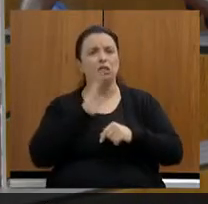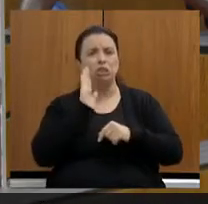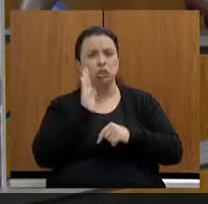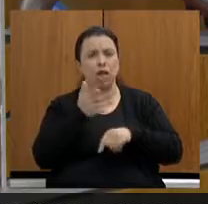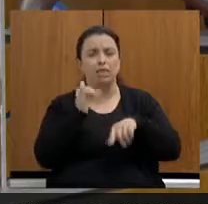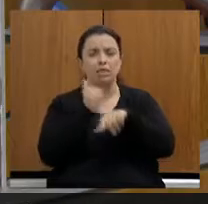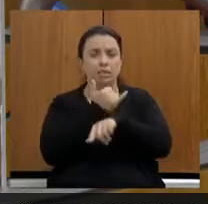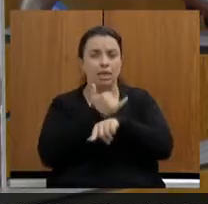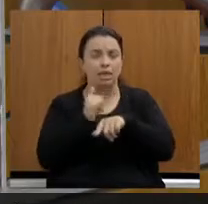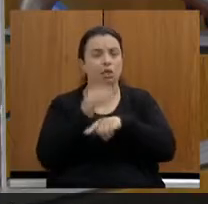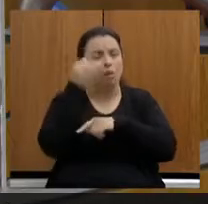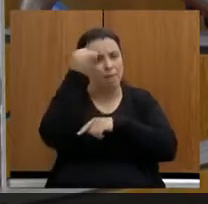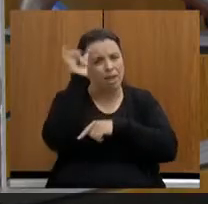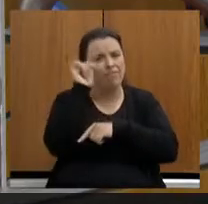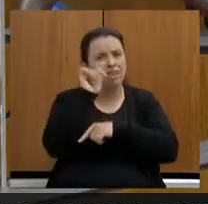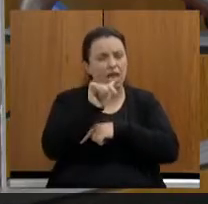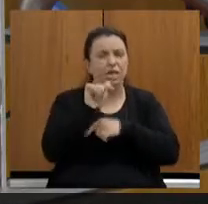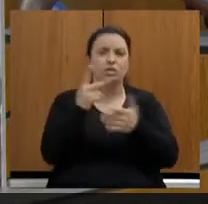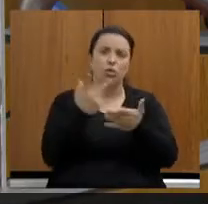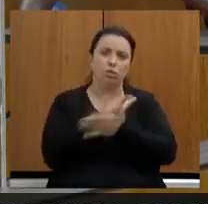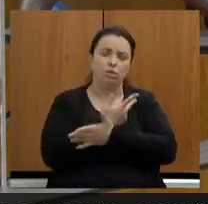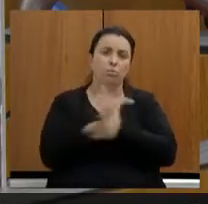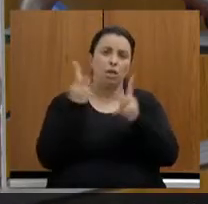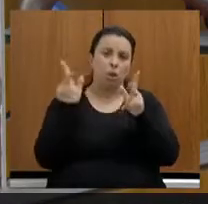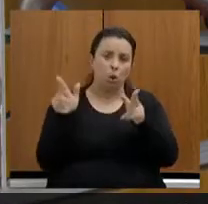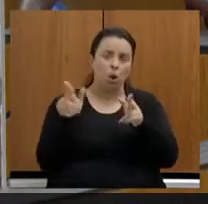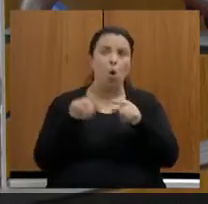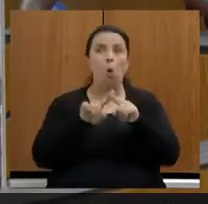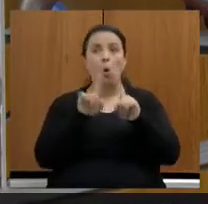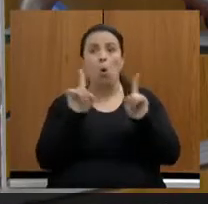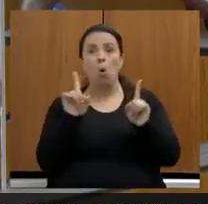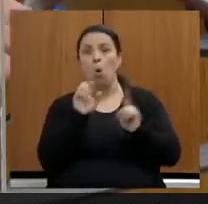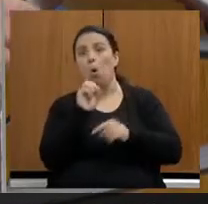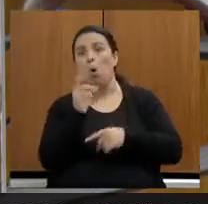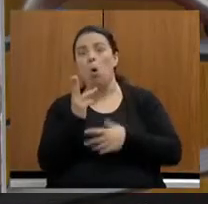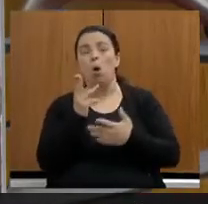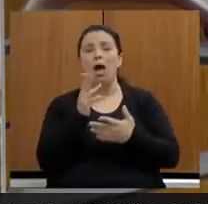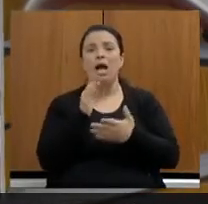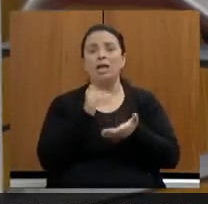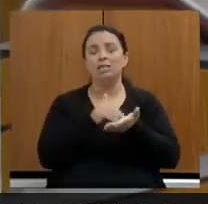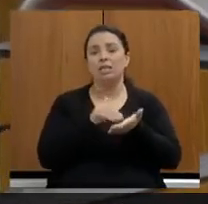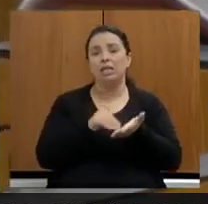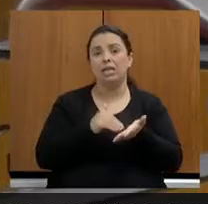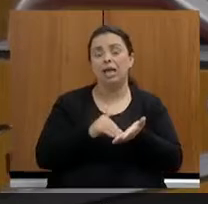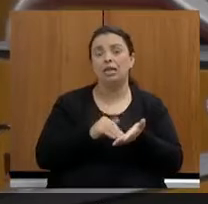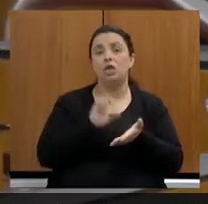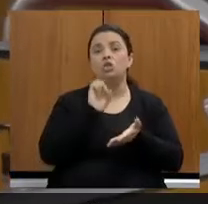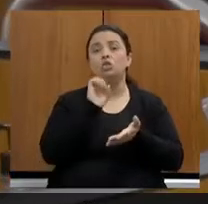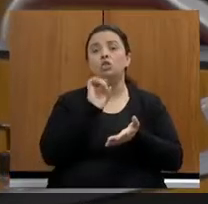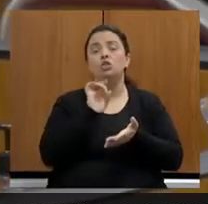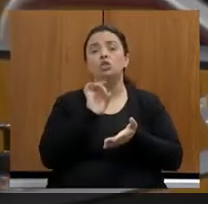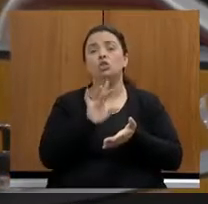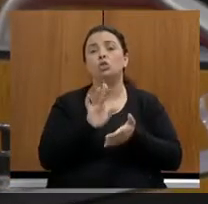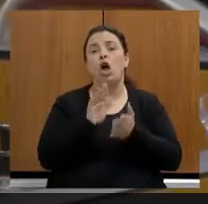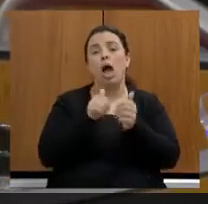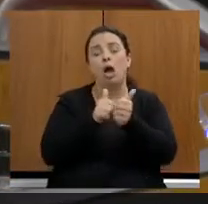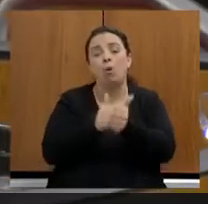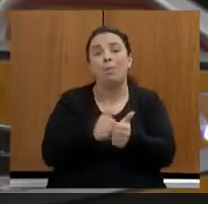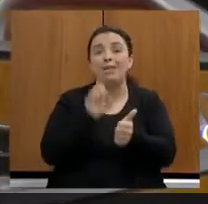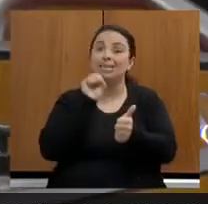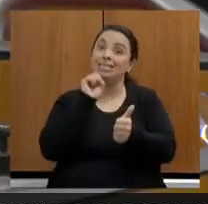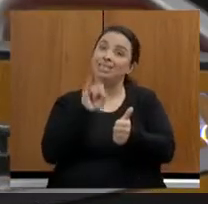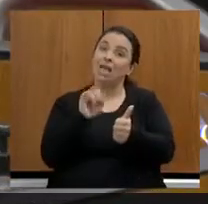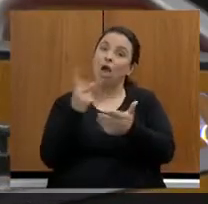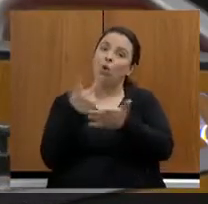alguma orientação ou se é Secretaria age como pelo que vá silêncio e após o fato numa